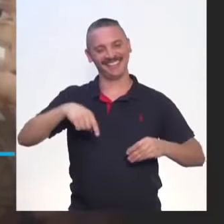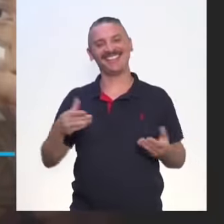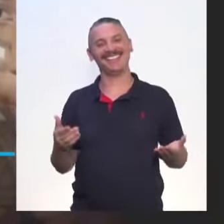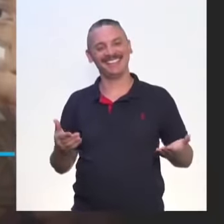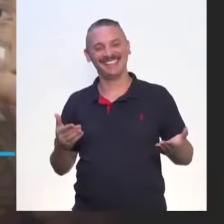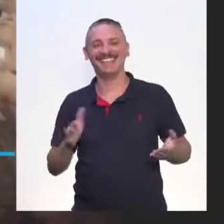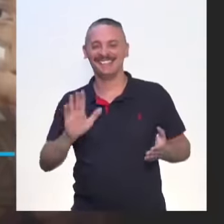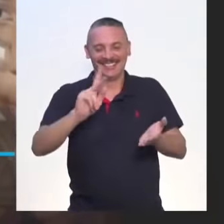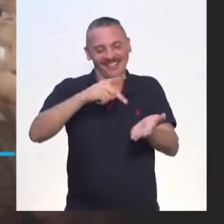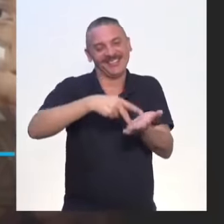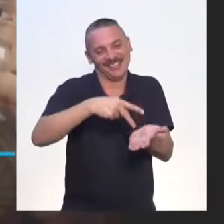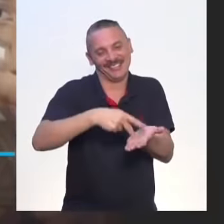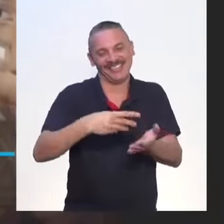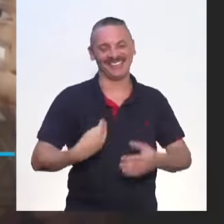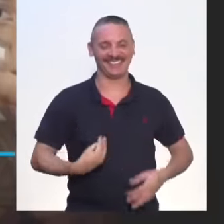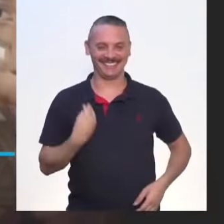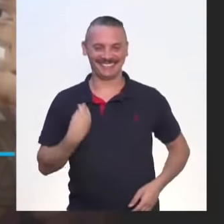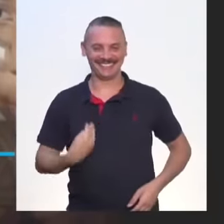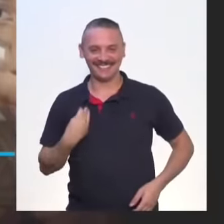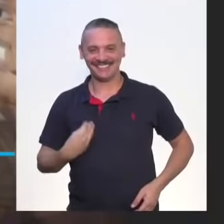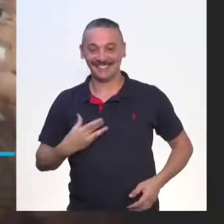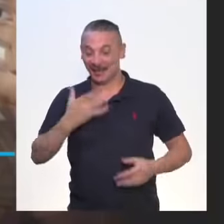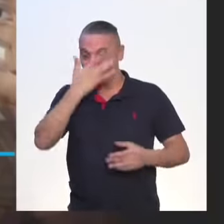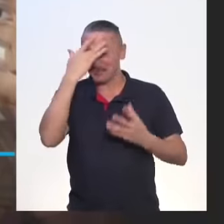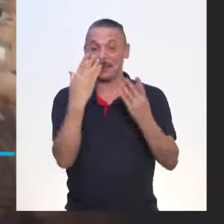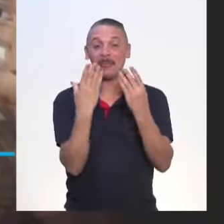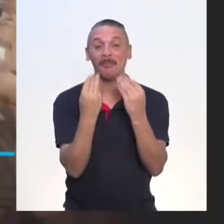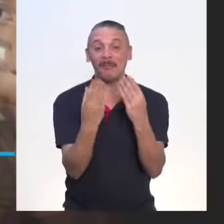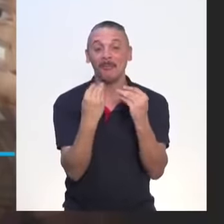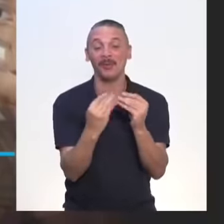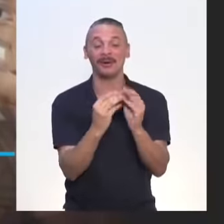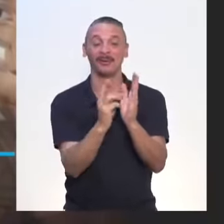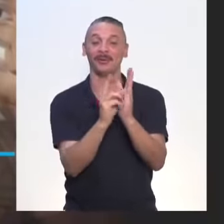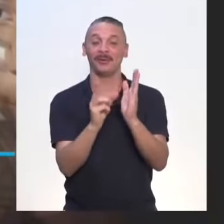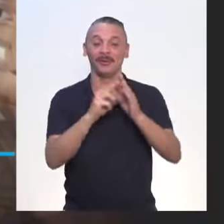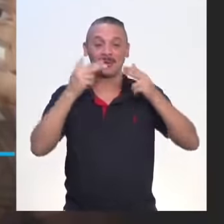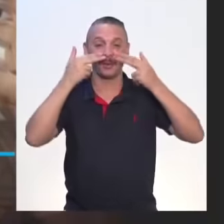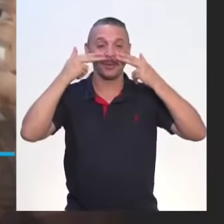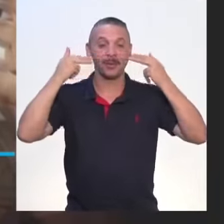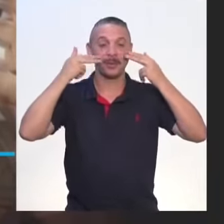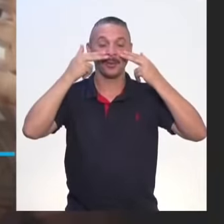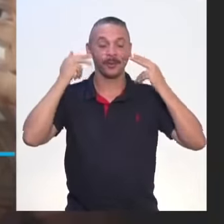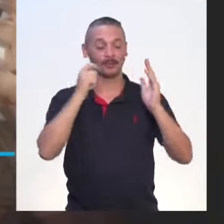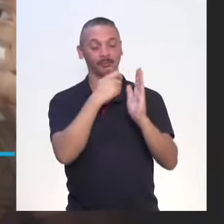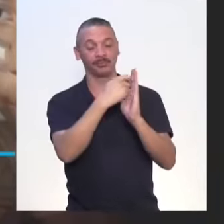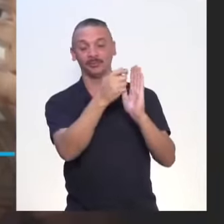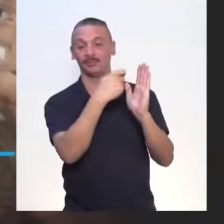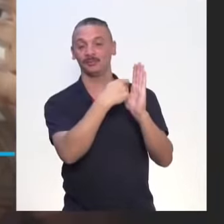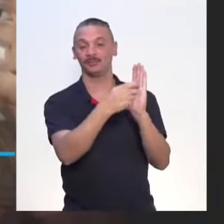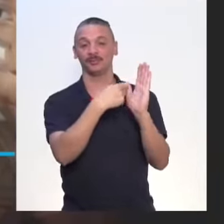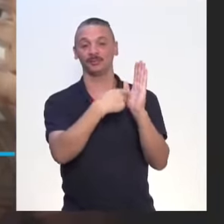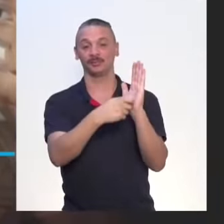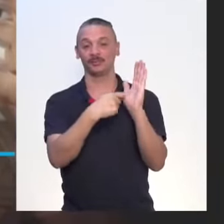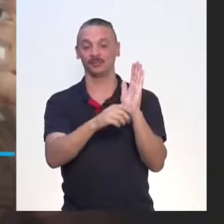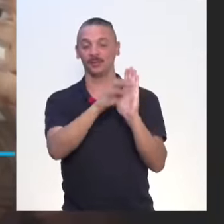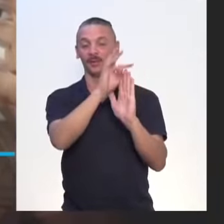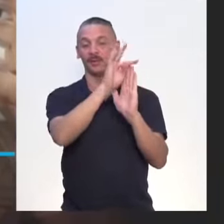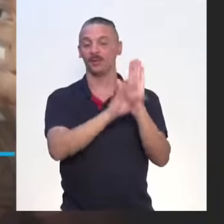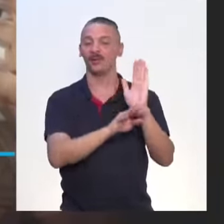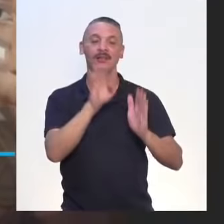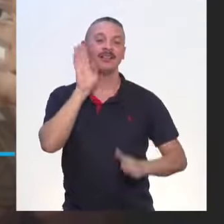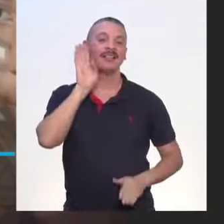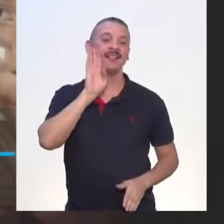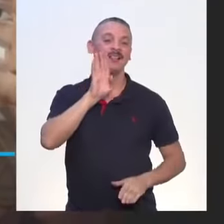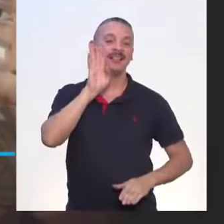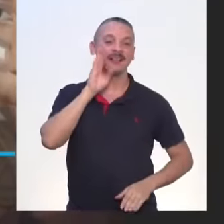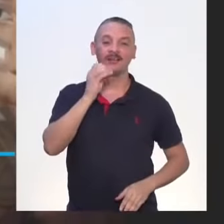mas na verdade existe assim, uma galera indígena que está produzindo textos muito bacanas que vai